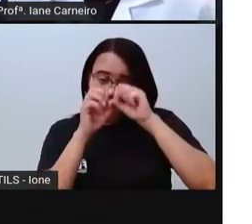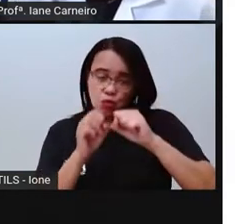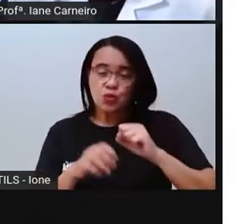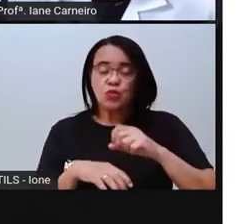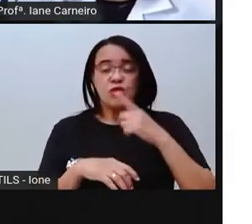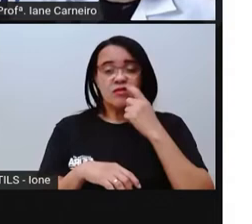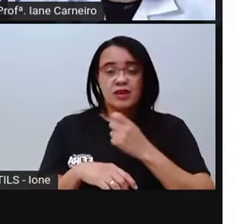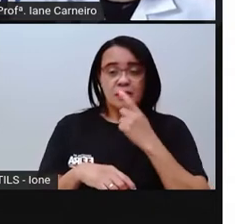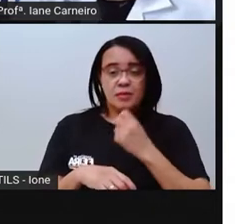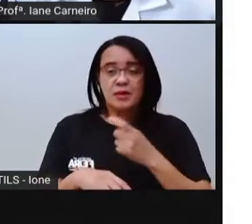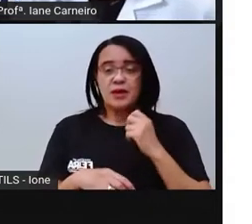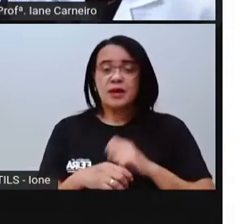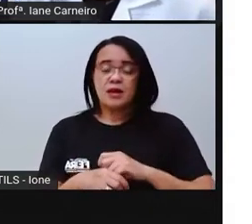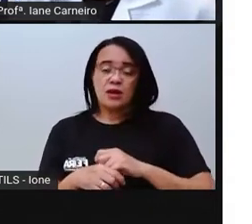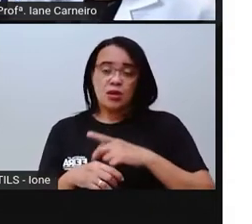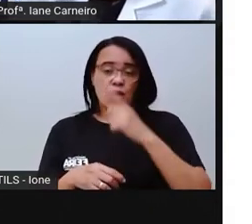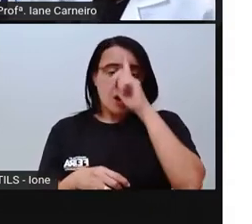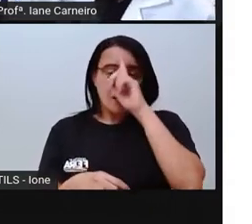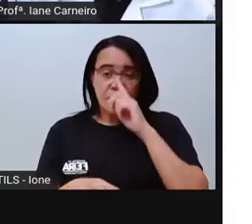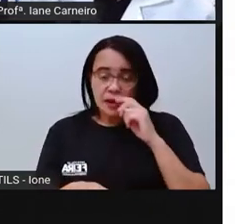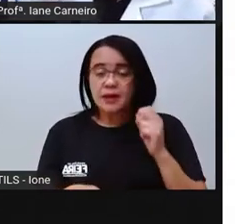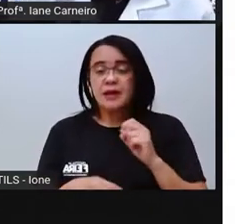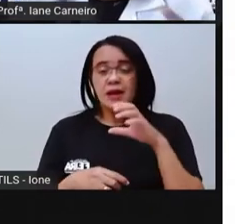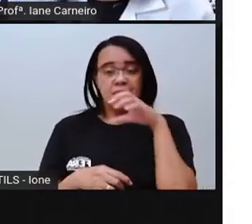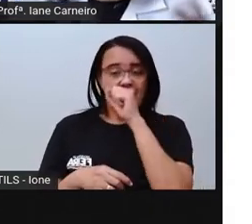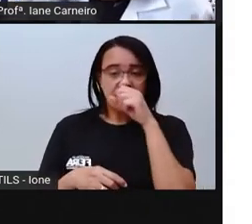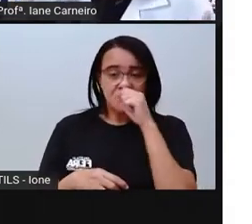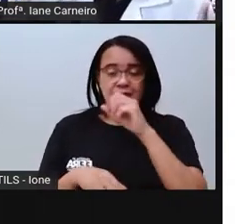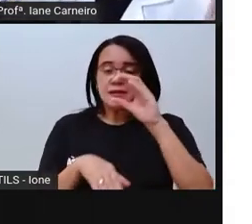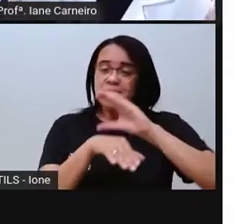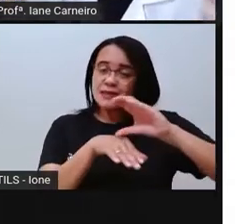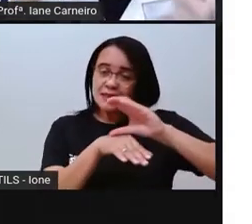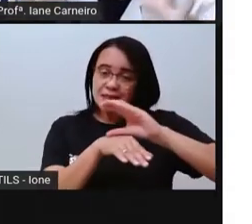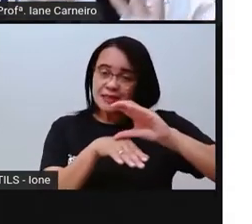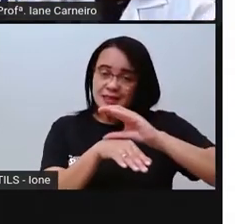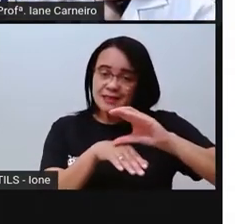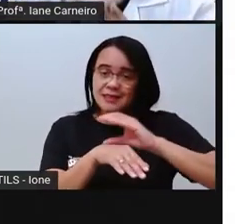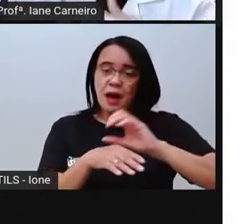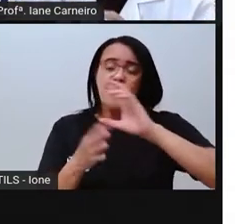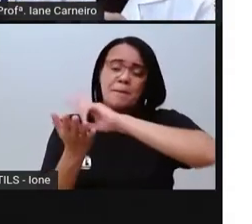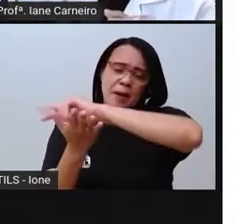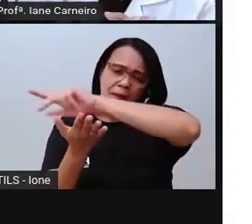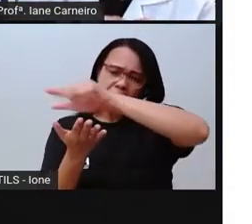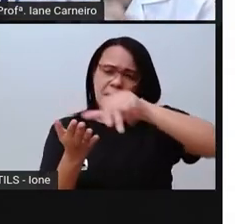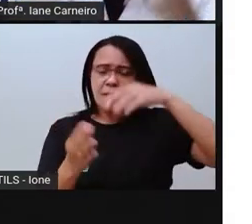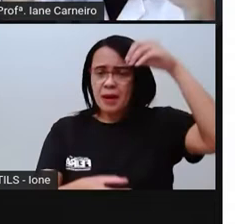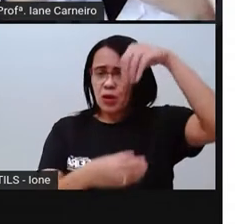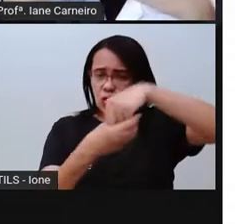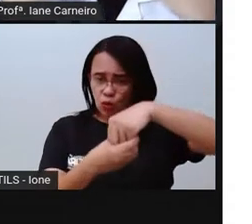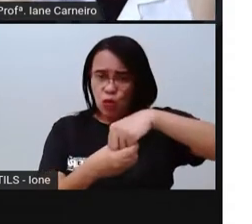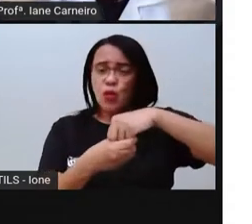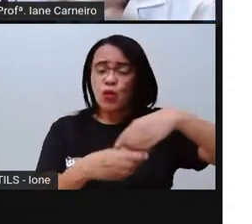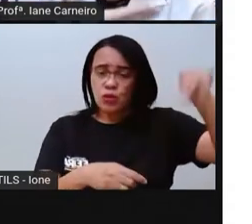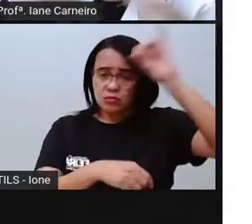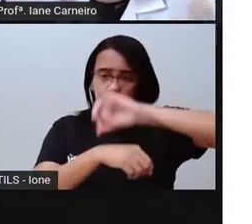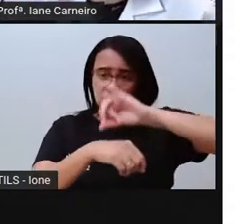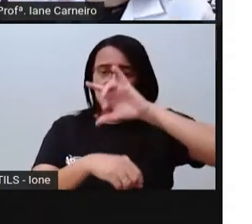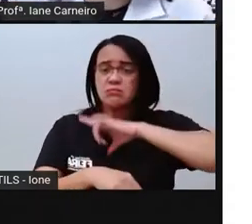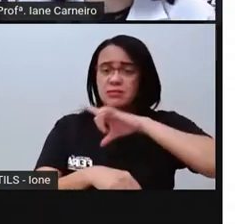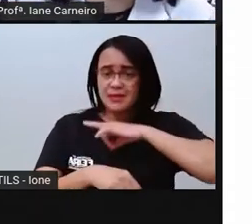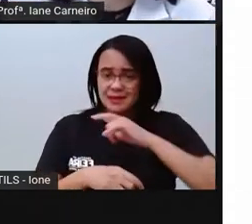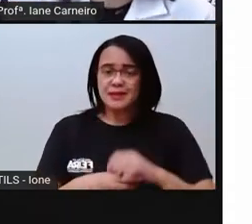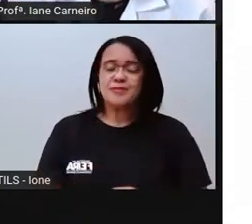amarelo, o laranja, né? O cinza. Então, tem diversas cores, né? Dentro dessa, em cima desse